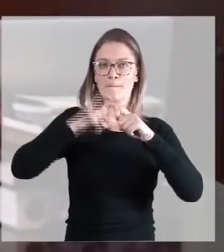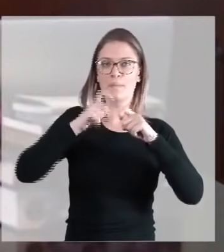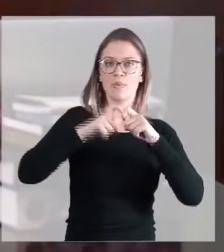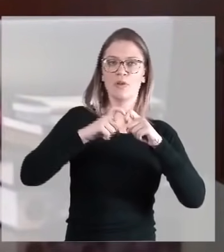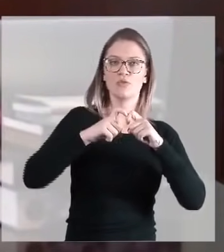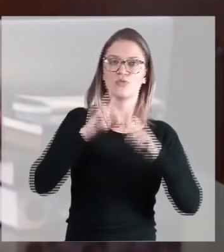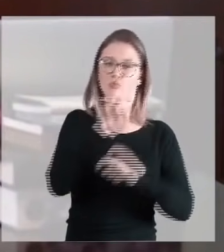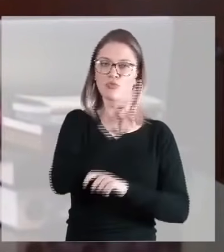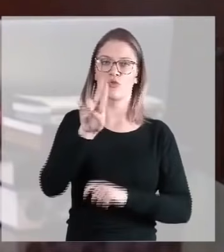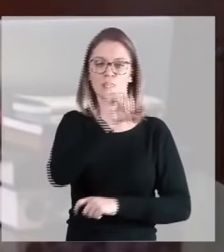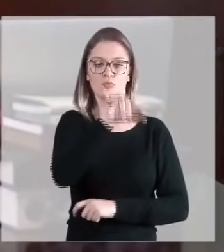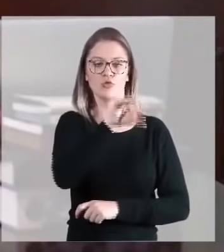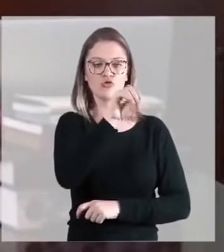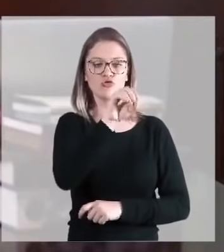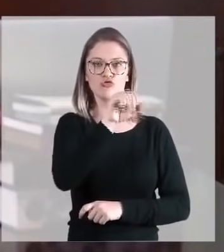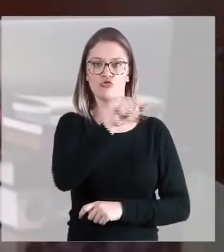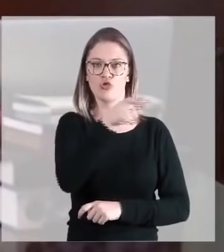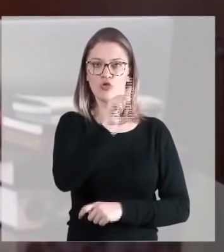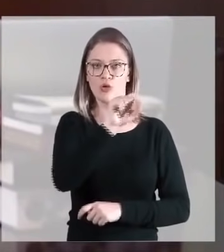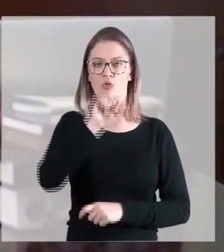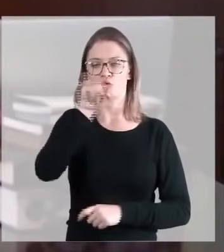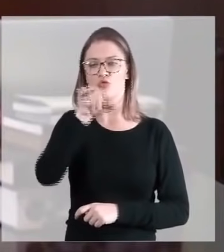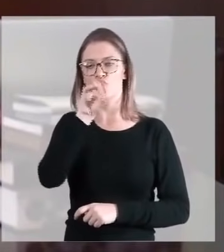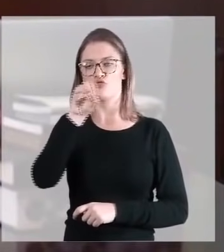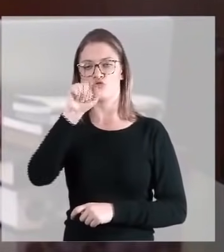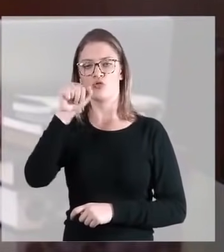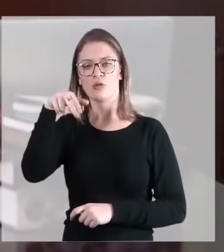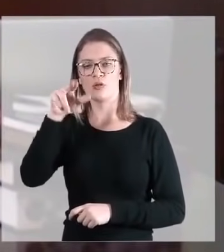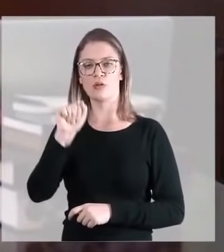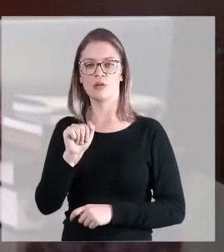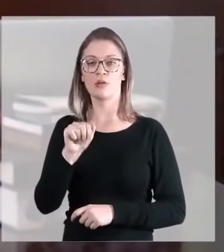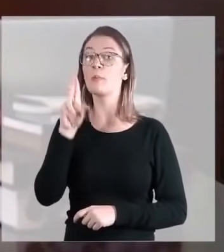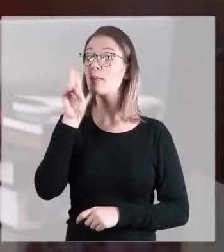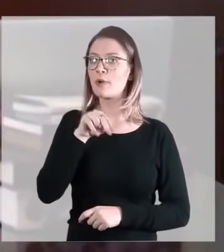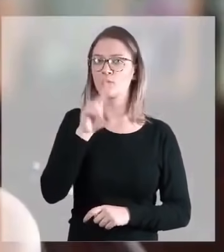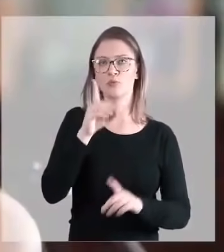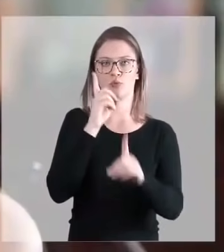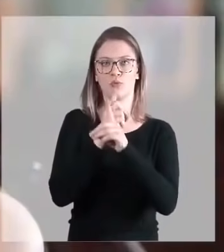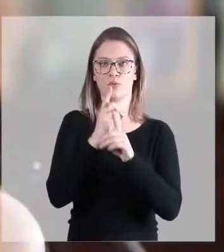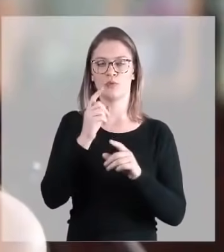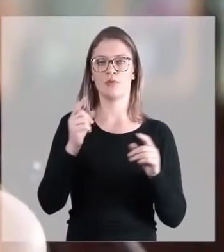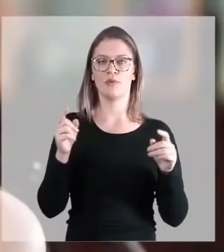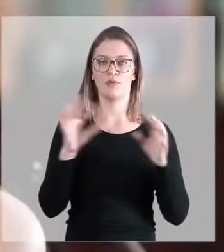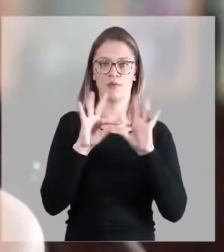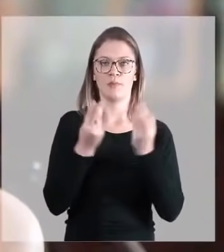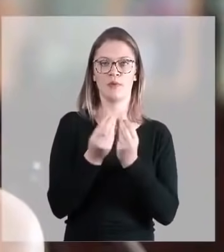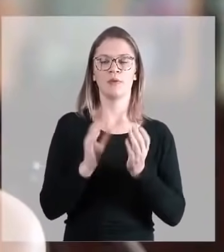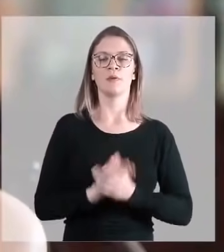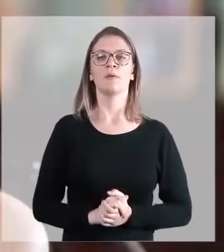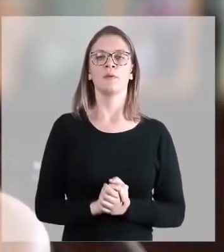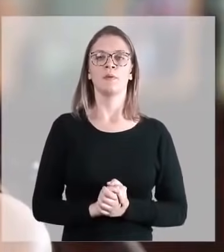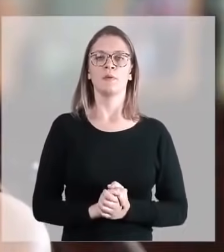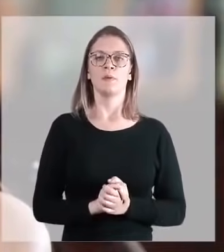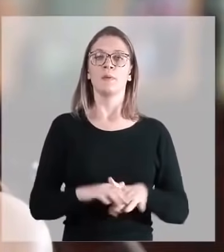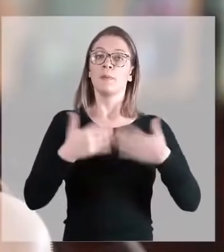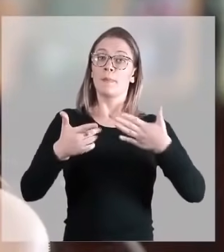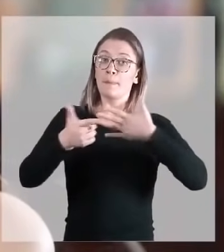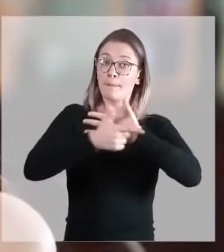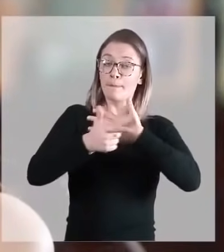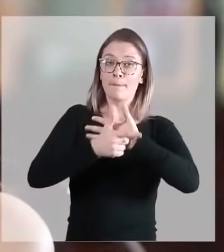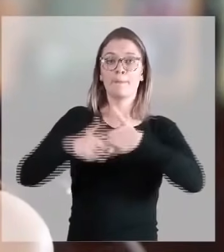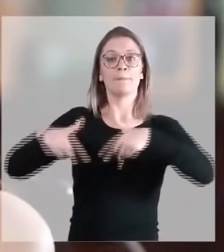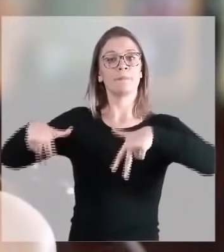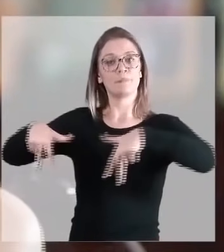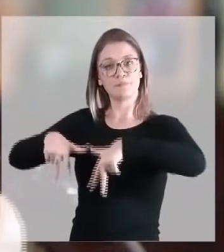João e Joana, para mudar e preservar o nome dos gêmeos até para que eles não fossem encontrados. Nessa época, então, foi criado o termo papel